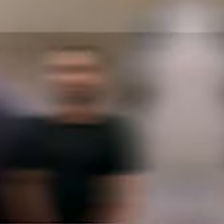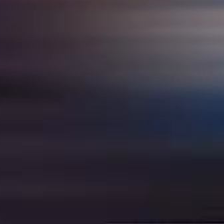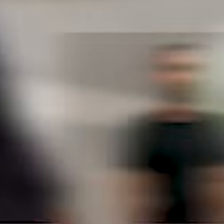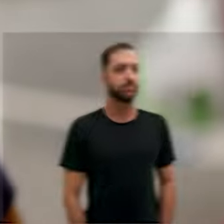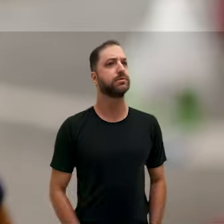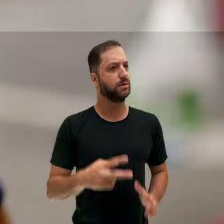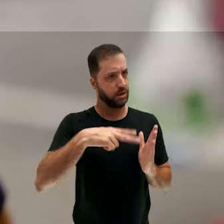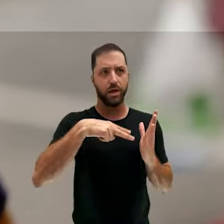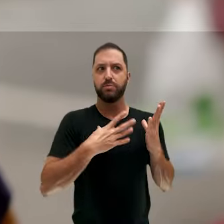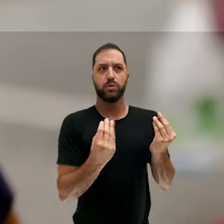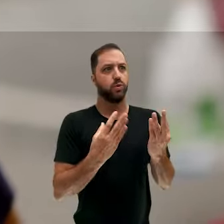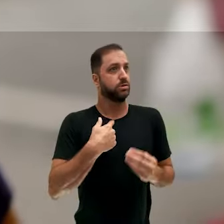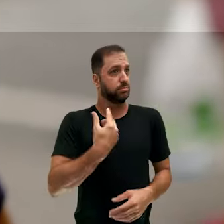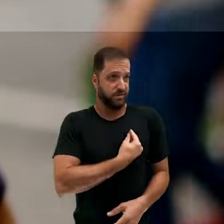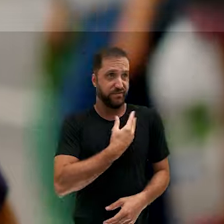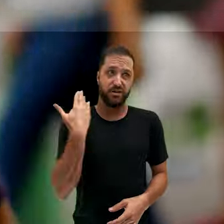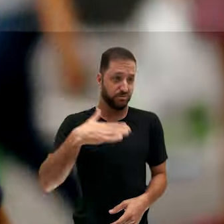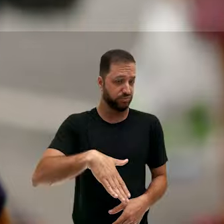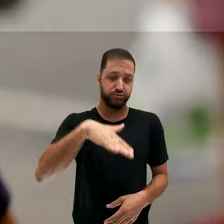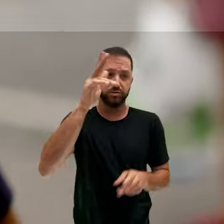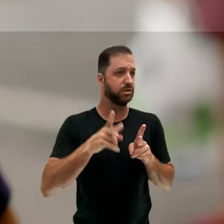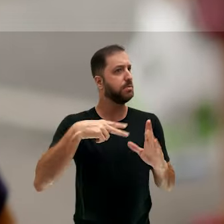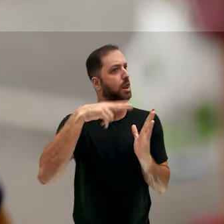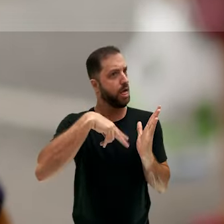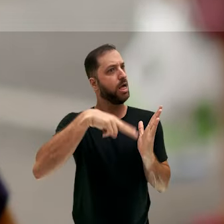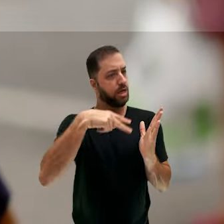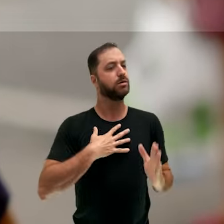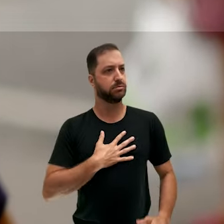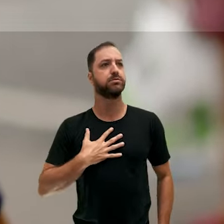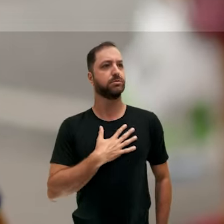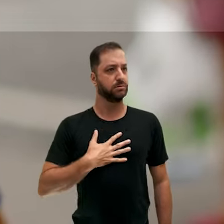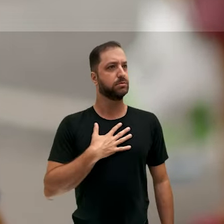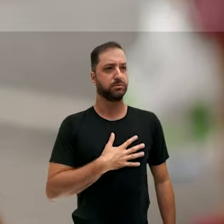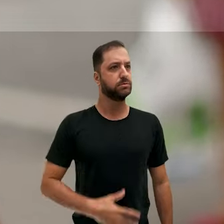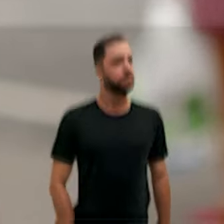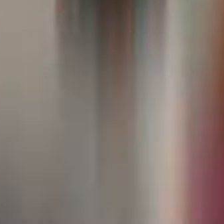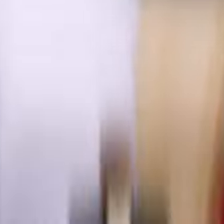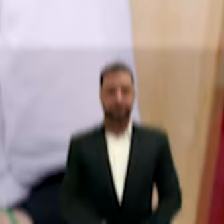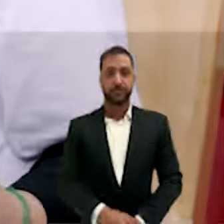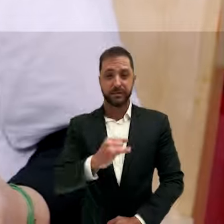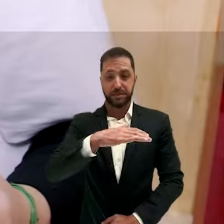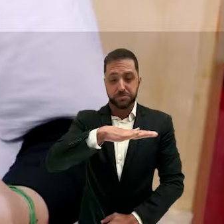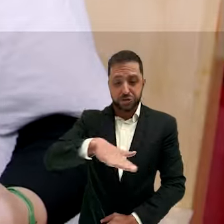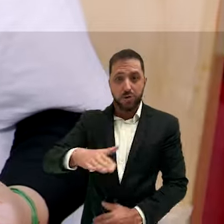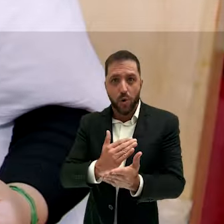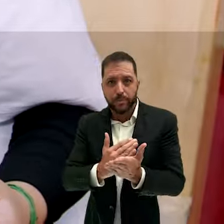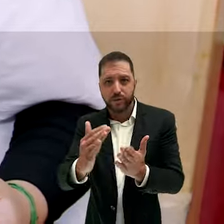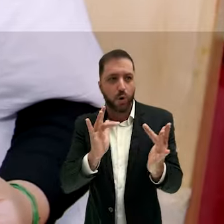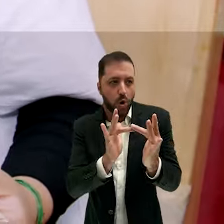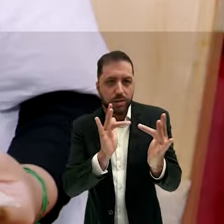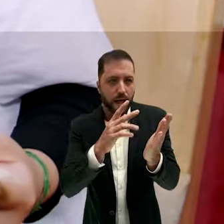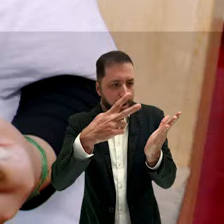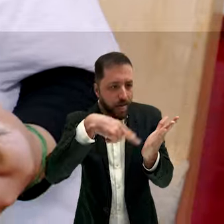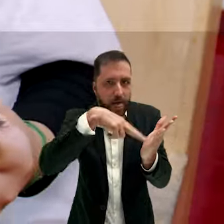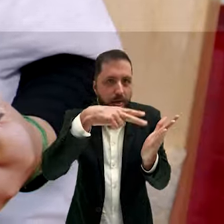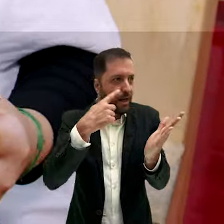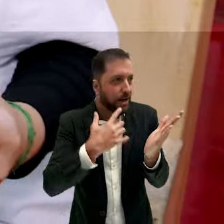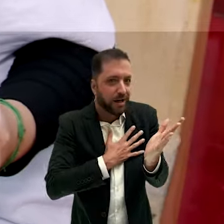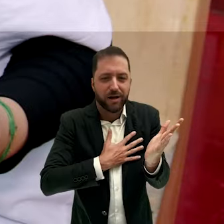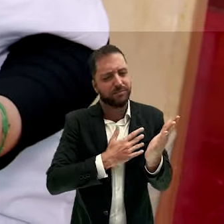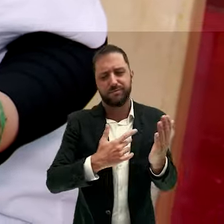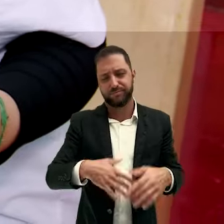leitura. Sempre li muito. Gosto de ler o tempo todo, na minha vida inteira. Quanto mais cedo o contato com a